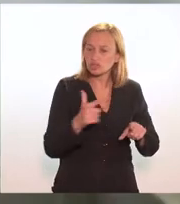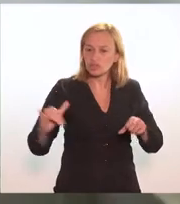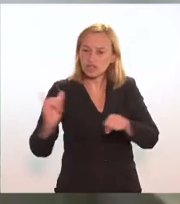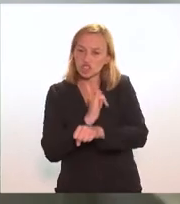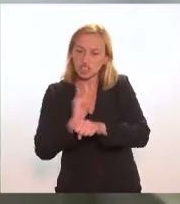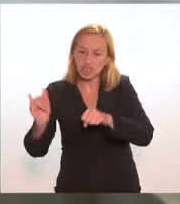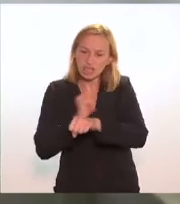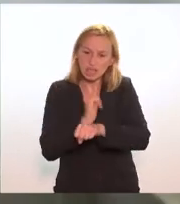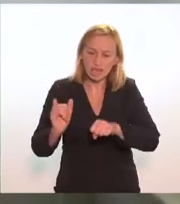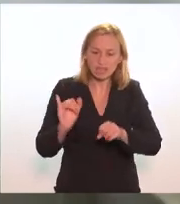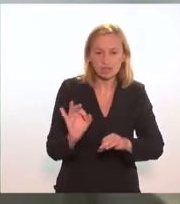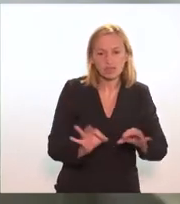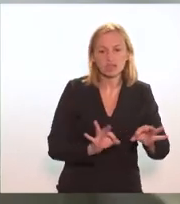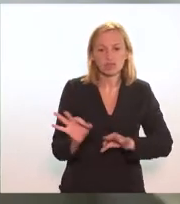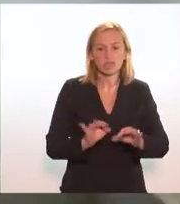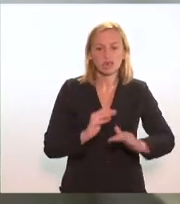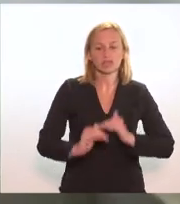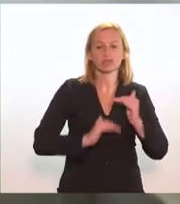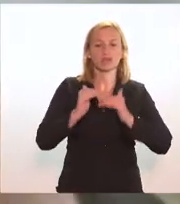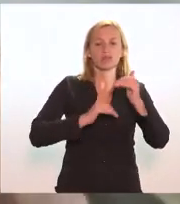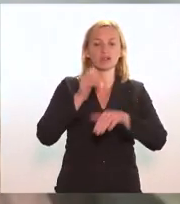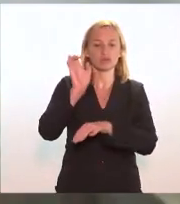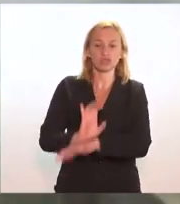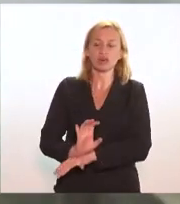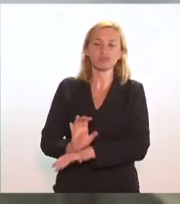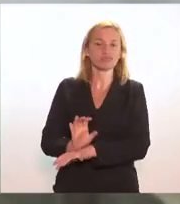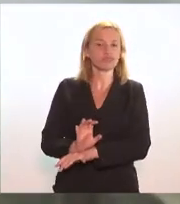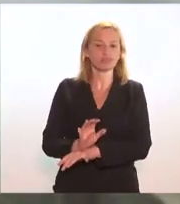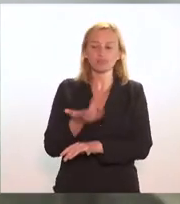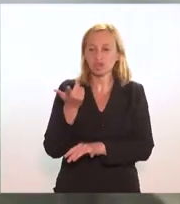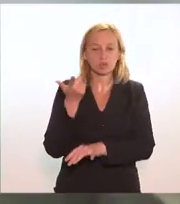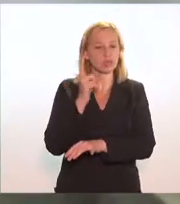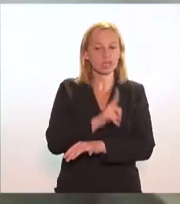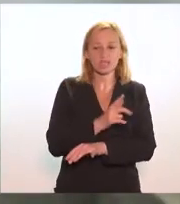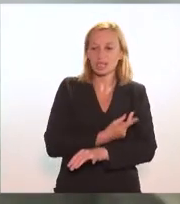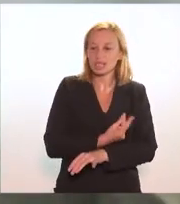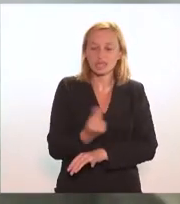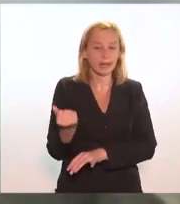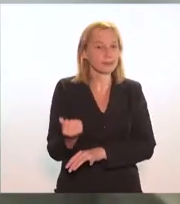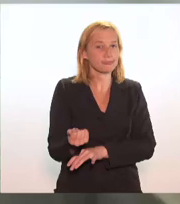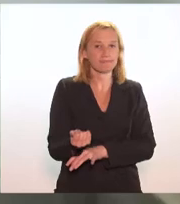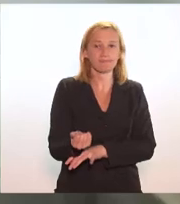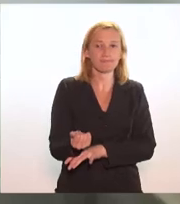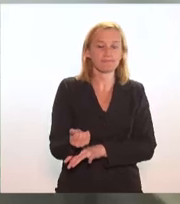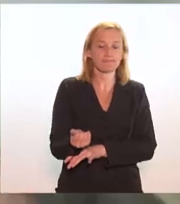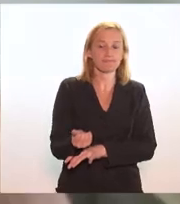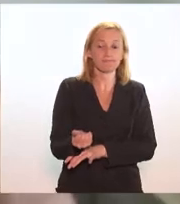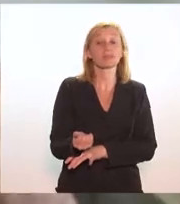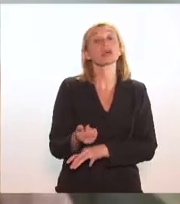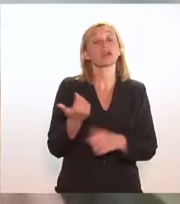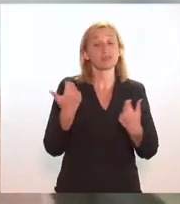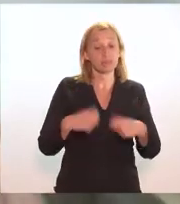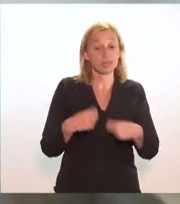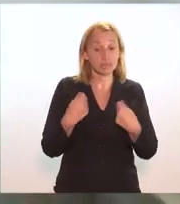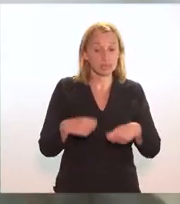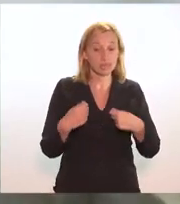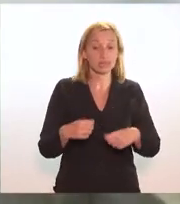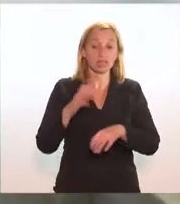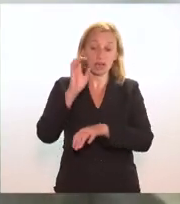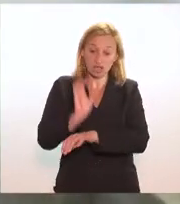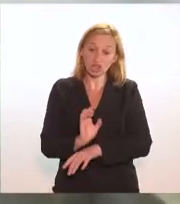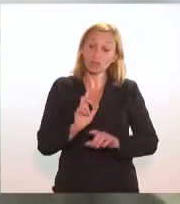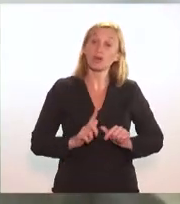estratégico de desenvolvimento econômico e social para o Estado, a gente não vai para lugar nenhum. Isso tem que ser uma função de